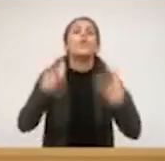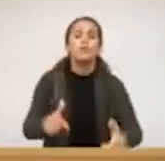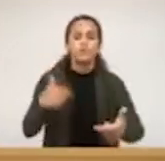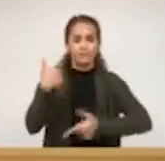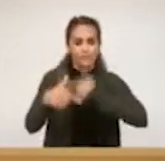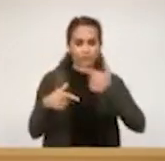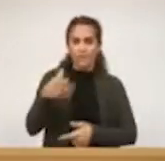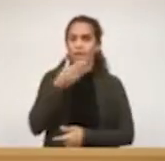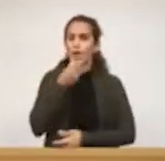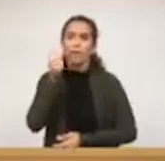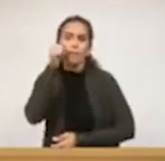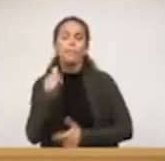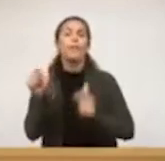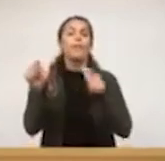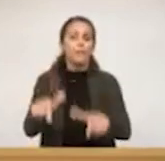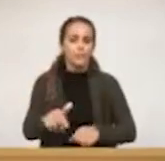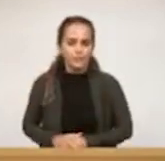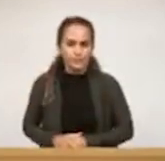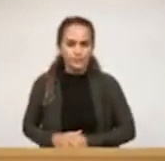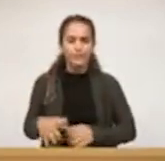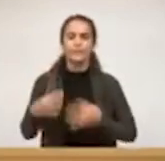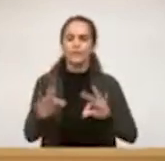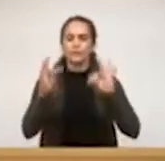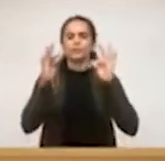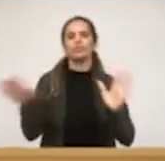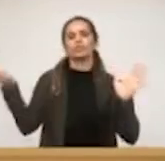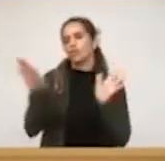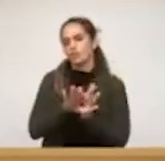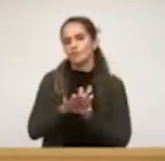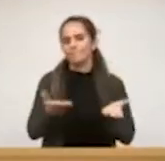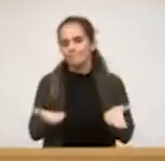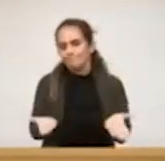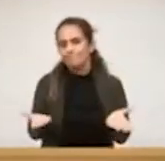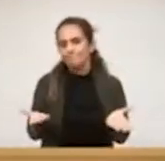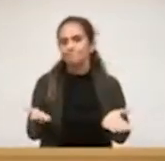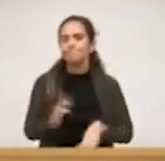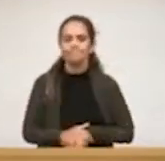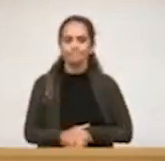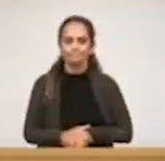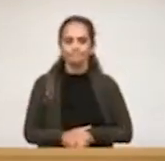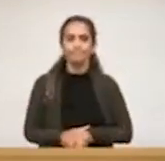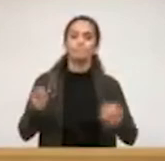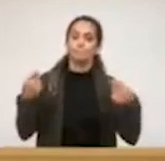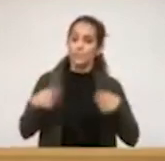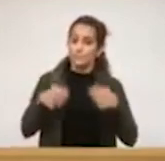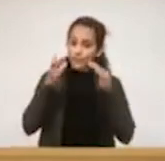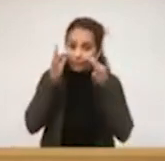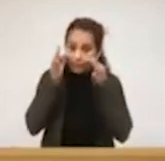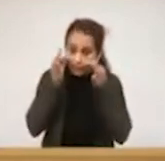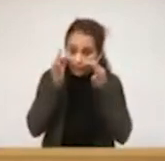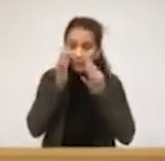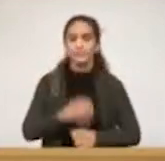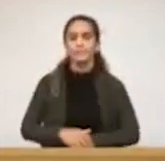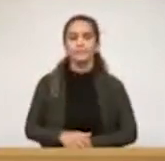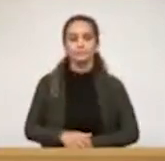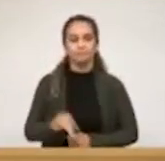esses homens e mulheres quando a tecnologia enfim tomar conta desse espaço é preciso estar atento nesse